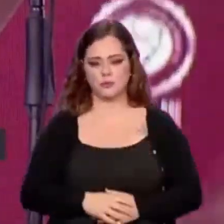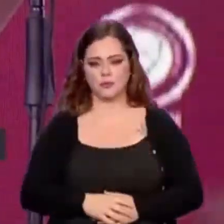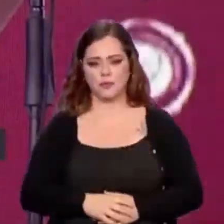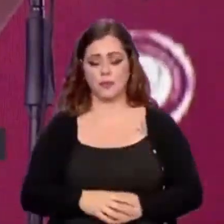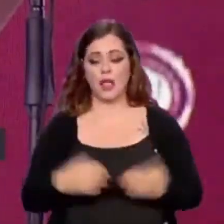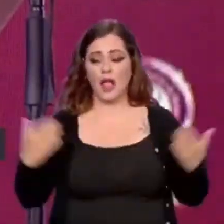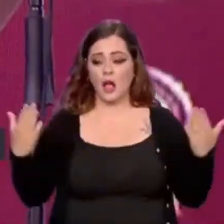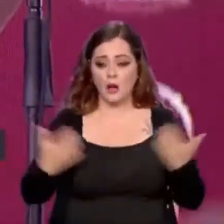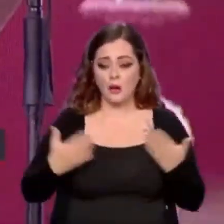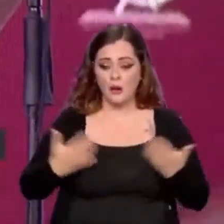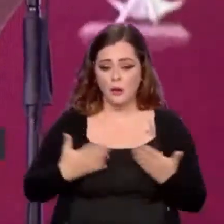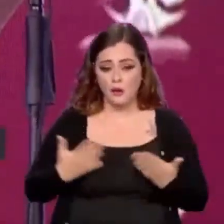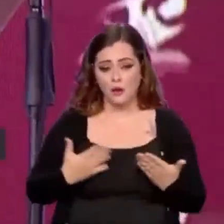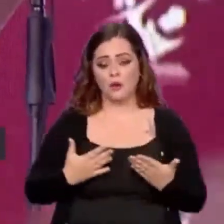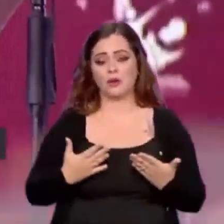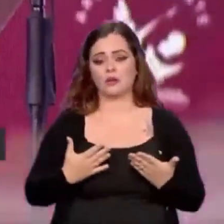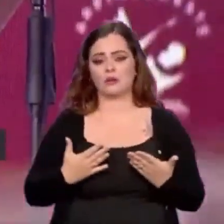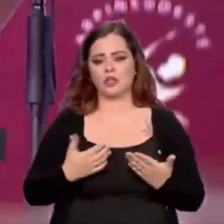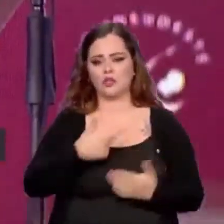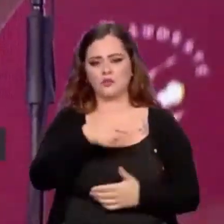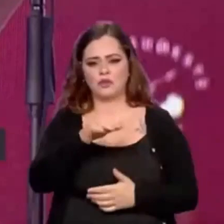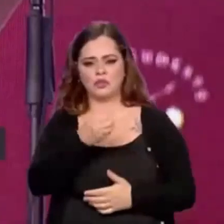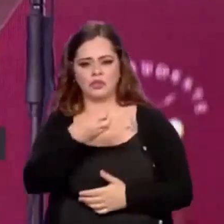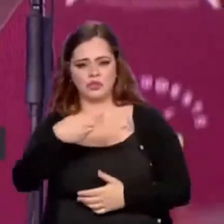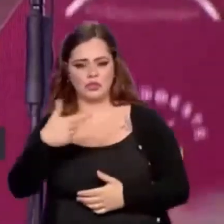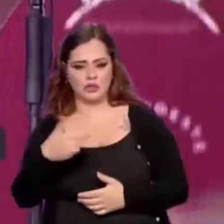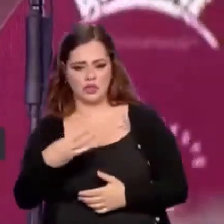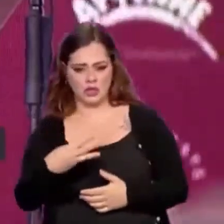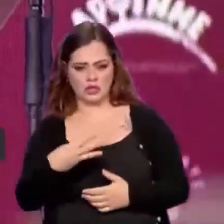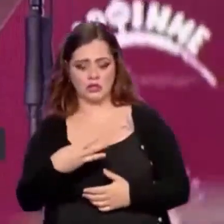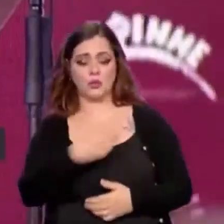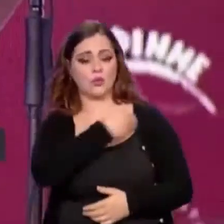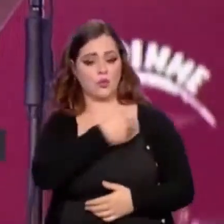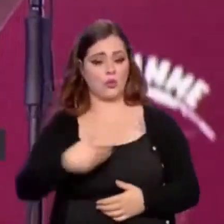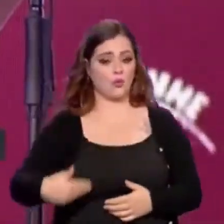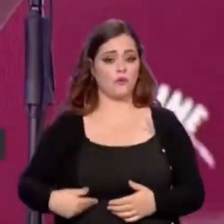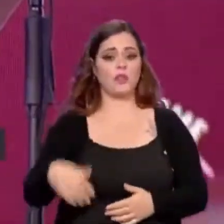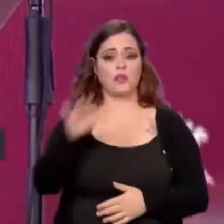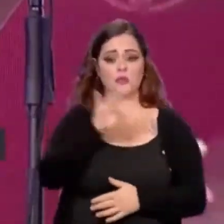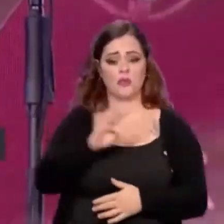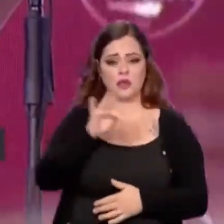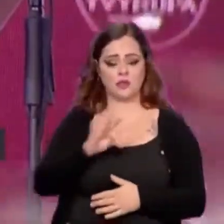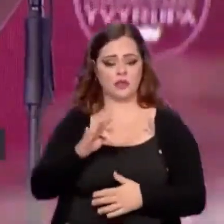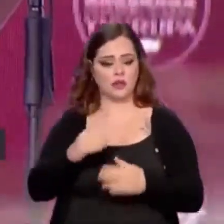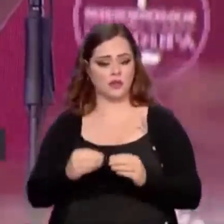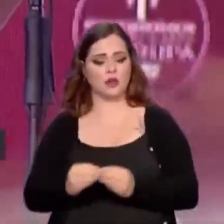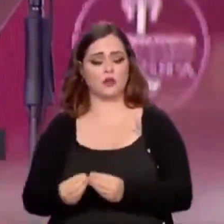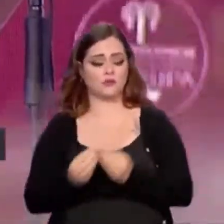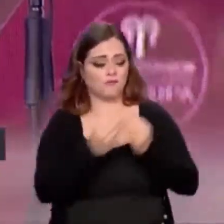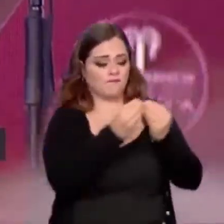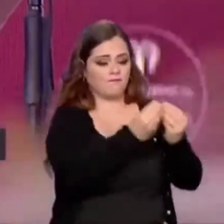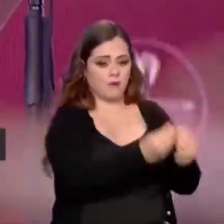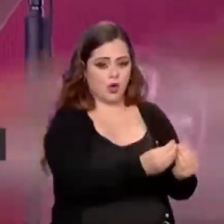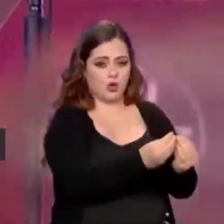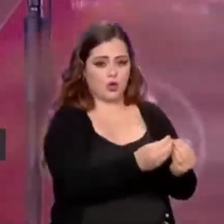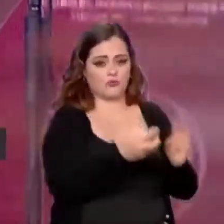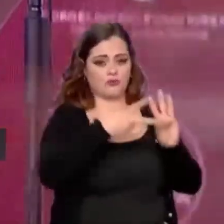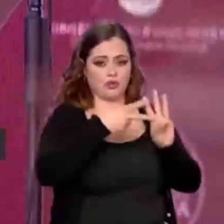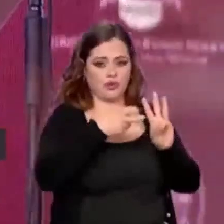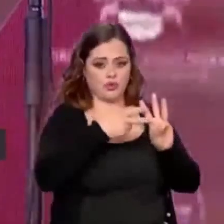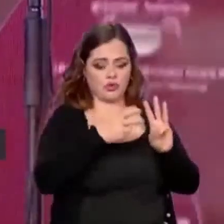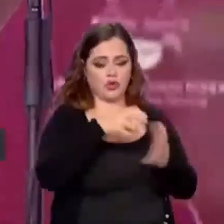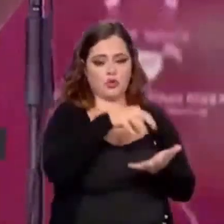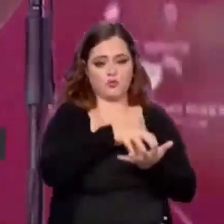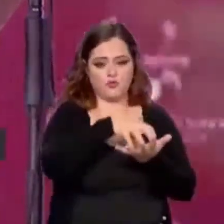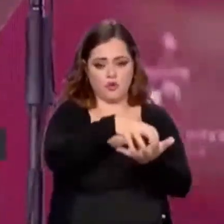Somente agora, em 2023, o governo federal redesignou o órgão indigenista, que passou